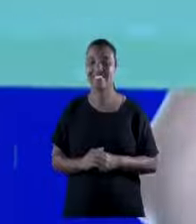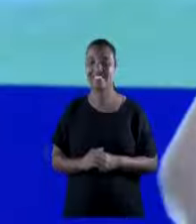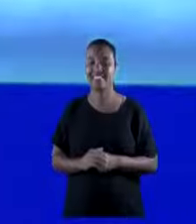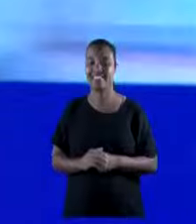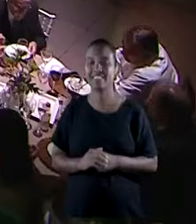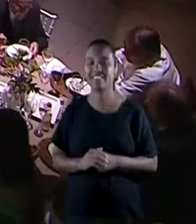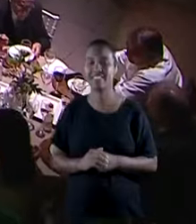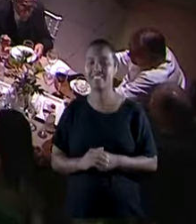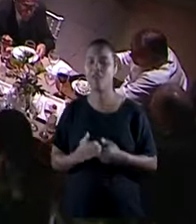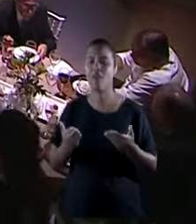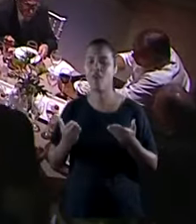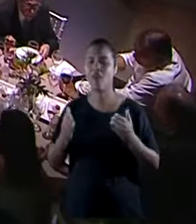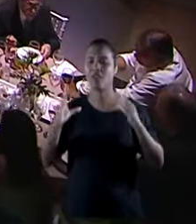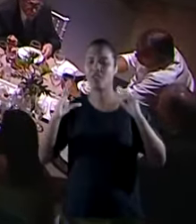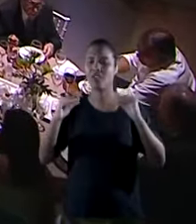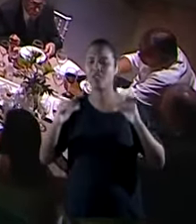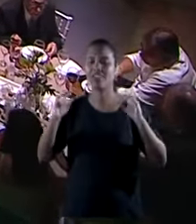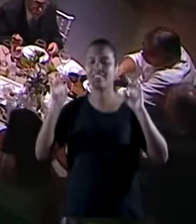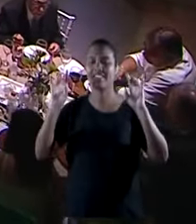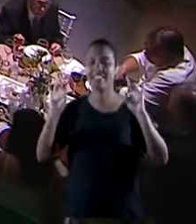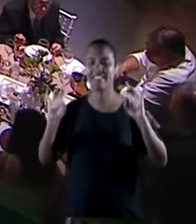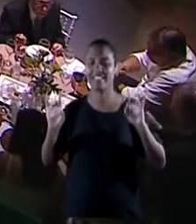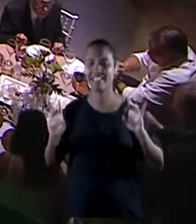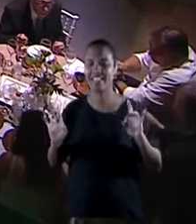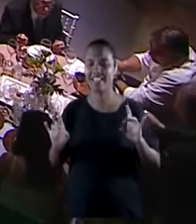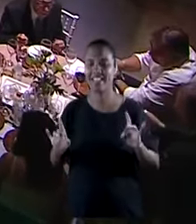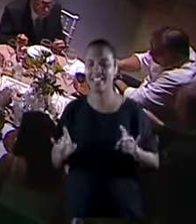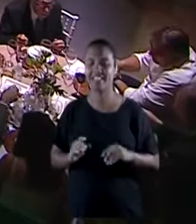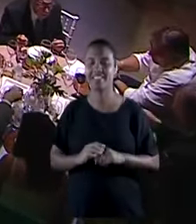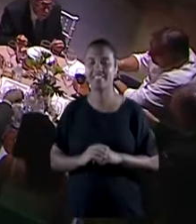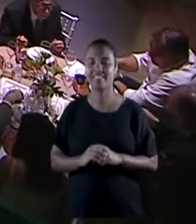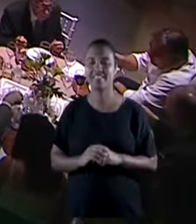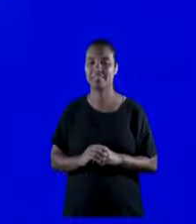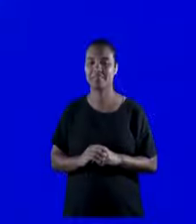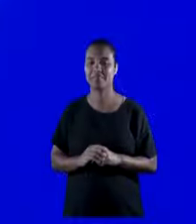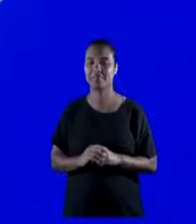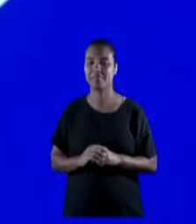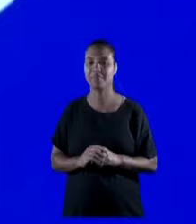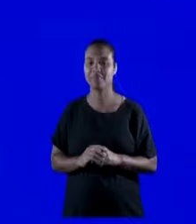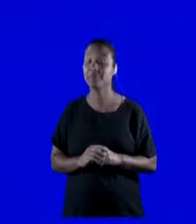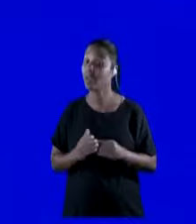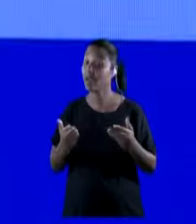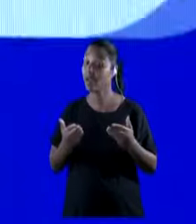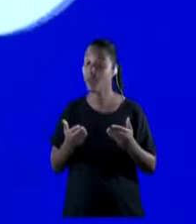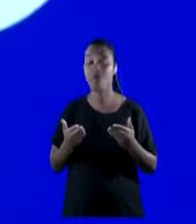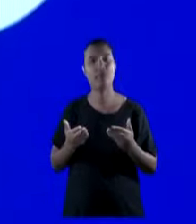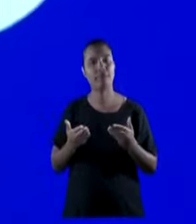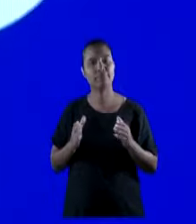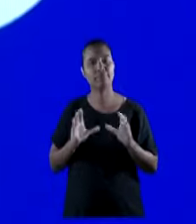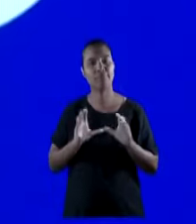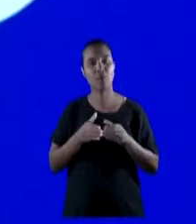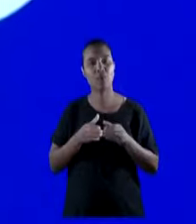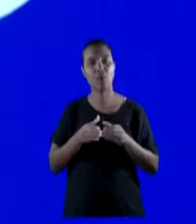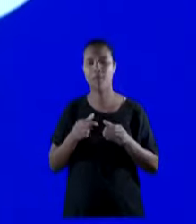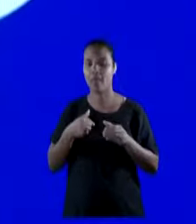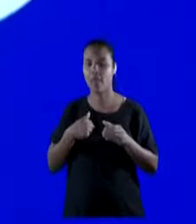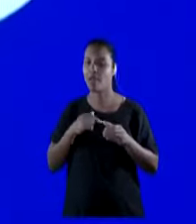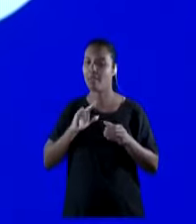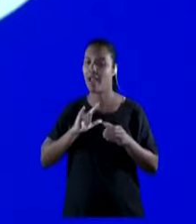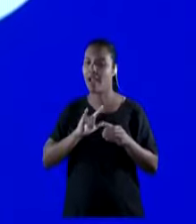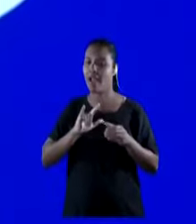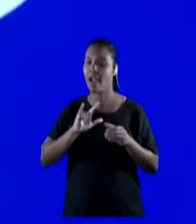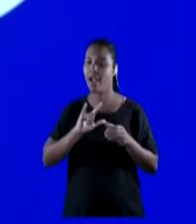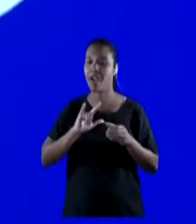Que noite inesquecível para o Rômulo. Gente, agora vem uma categoria que eu simplesmente amo, acredito que